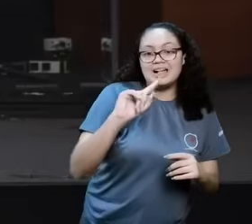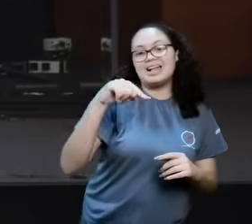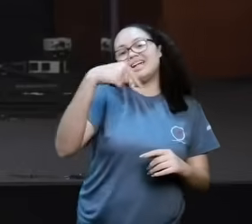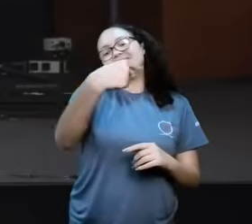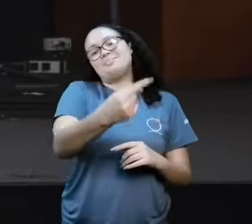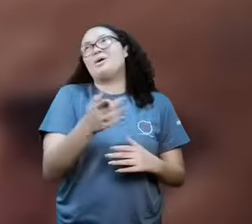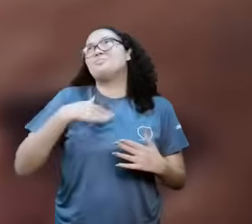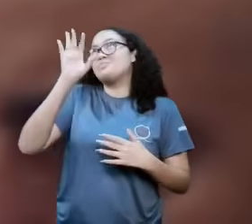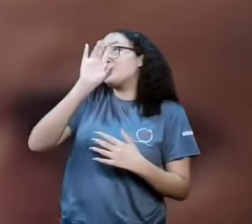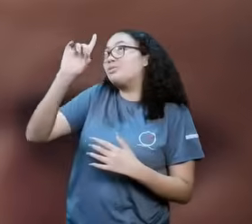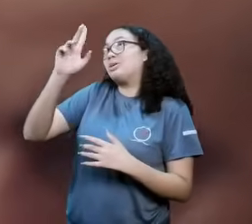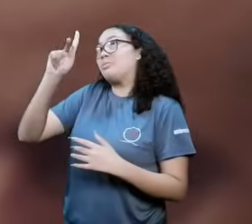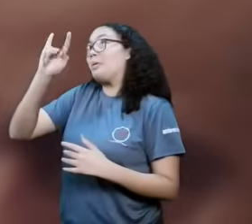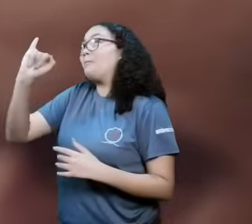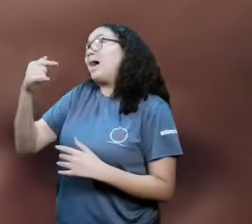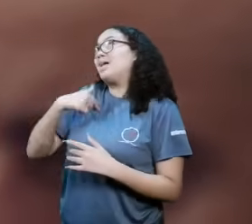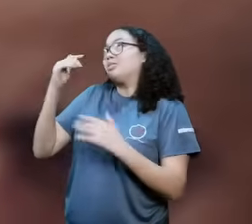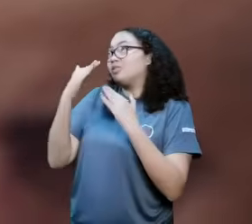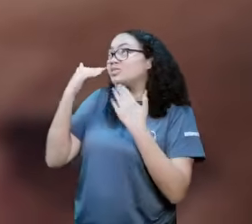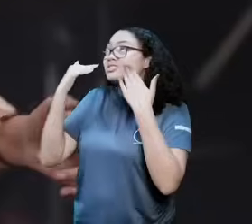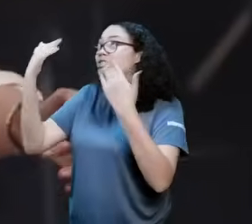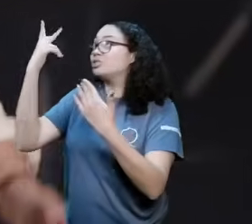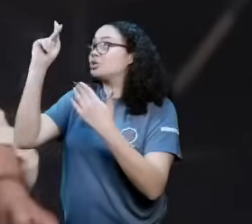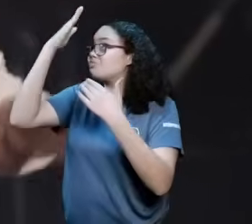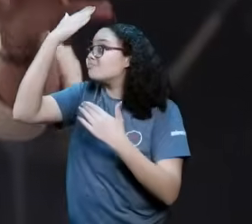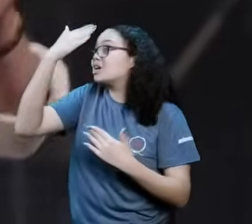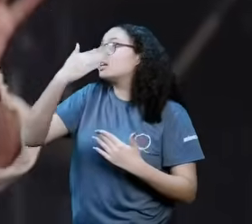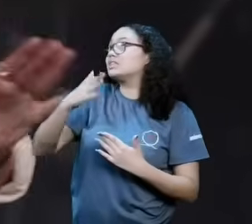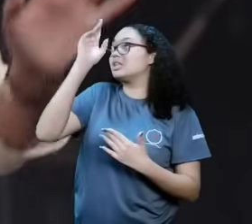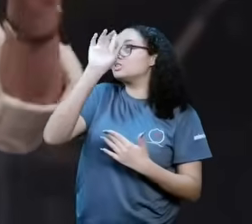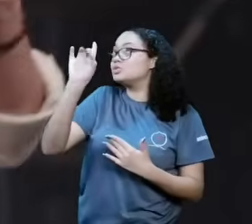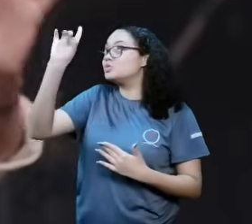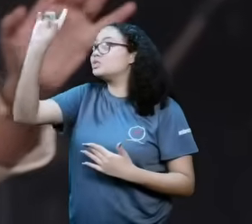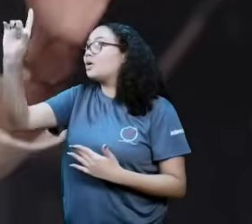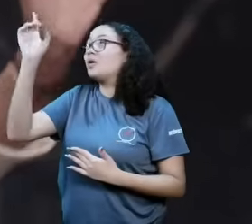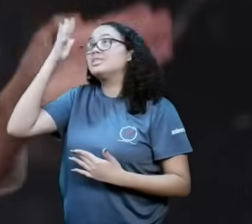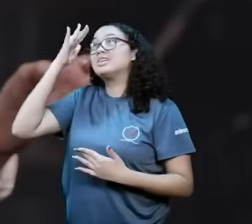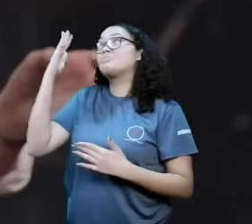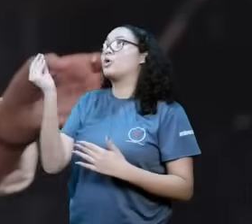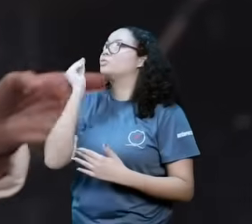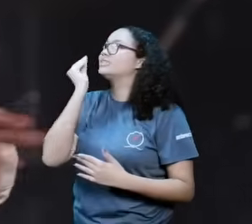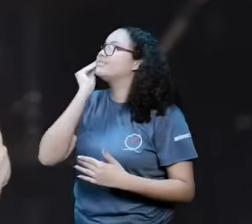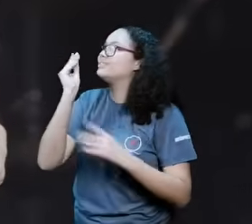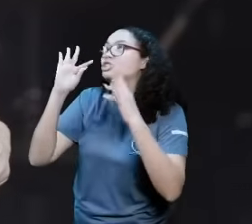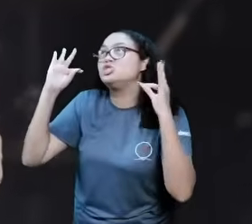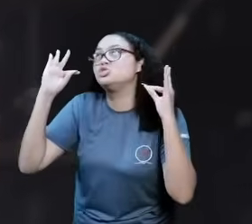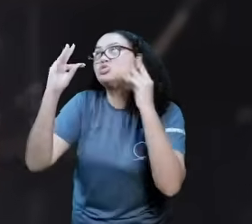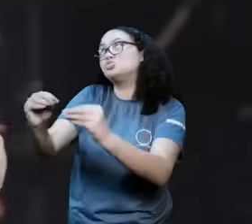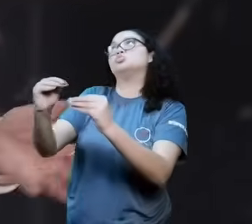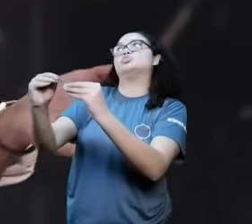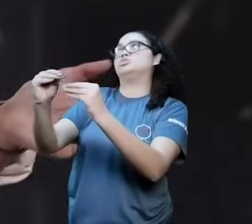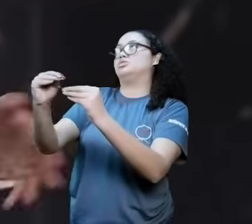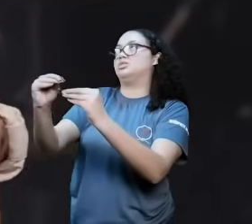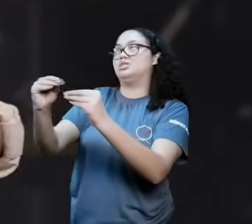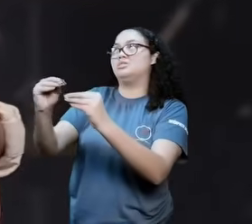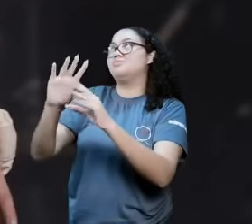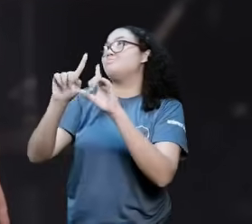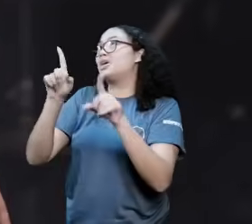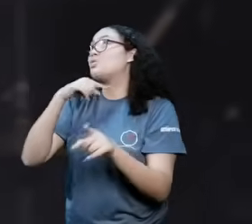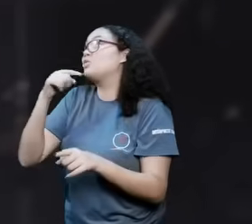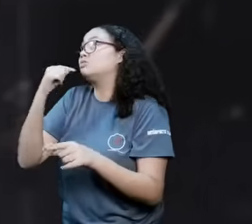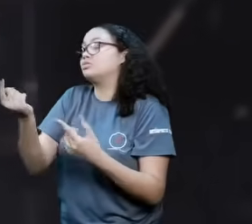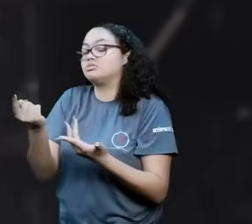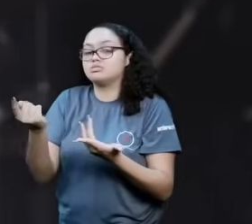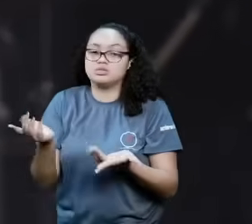diz: Senhor meu Deus e meu Pai, eu estou aqui na tua presença. E o Senhor já viu que eu tentei de tudo. Deus está